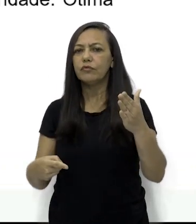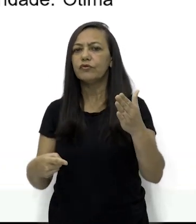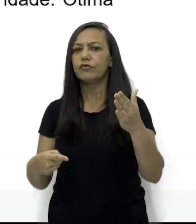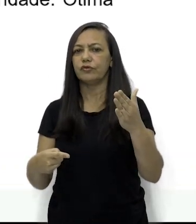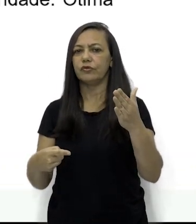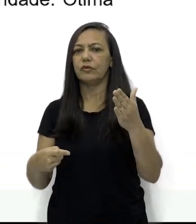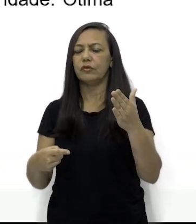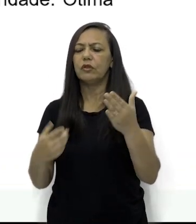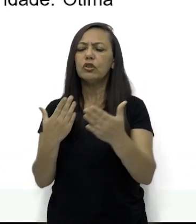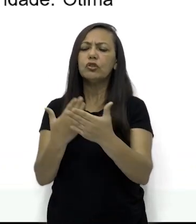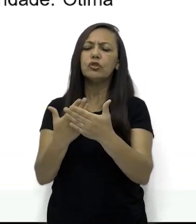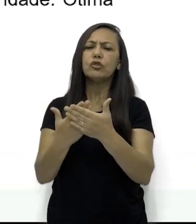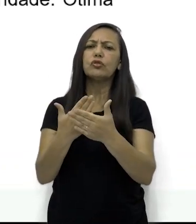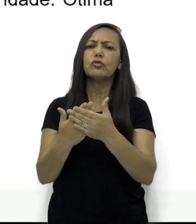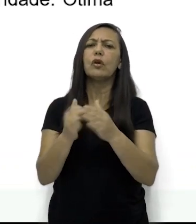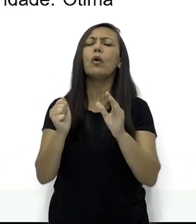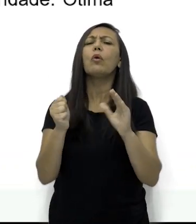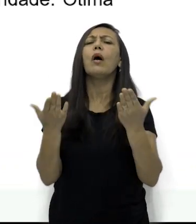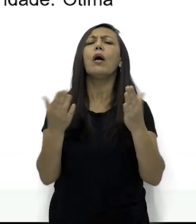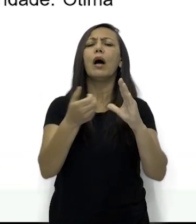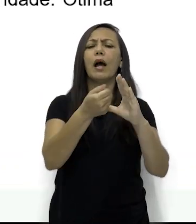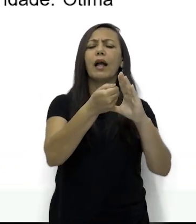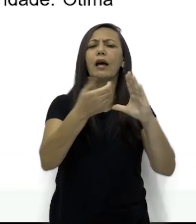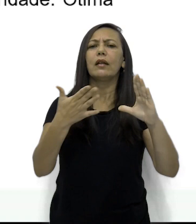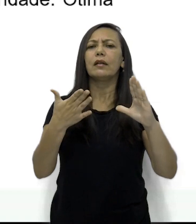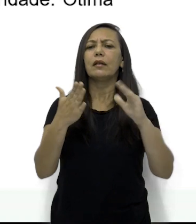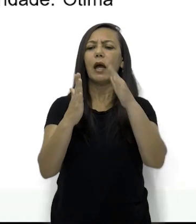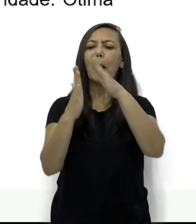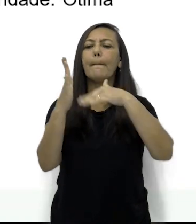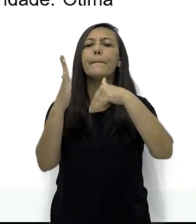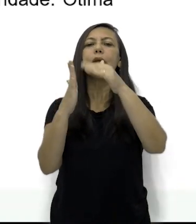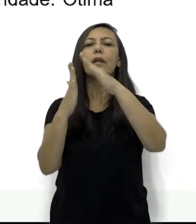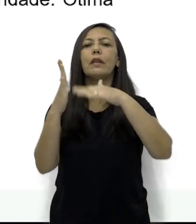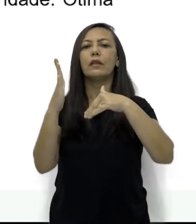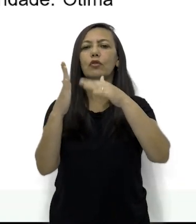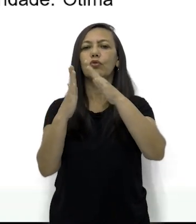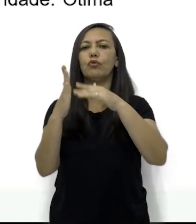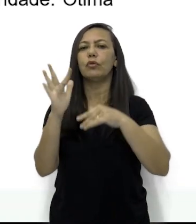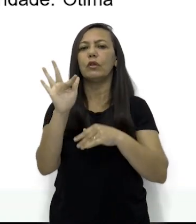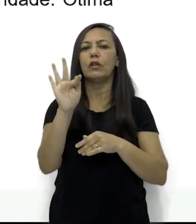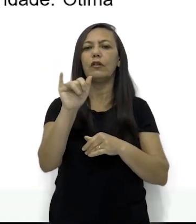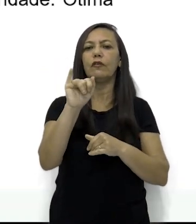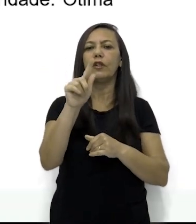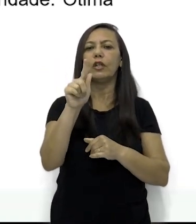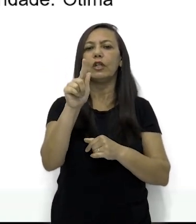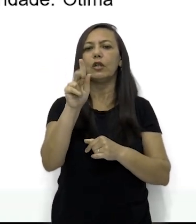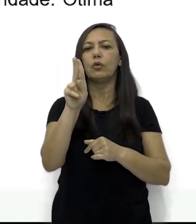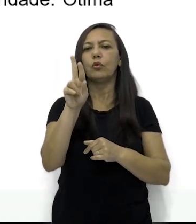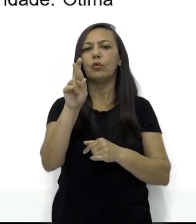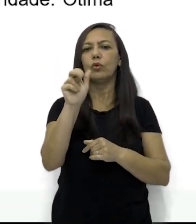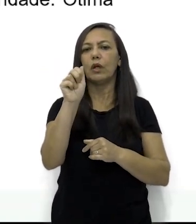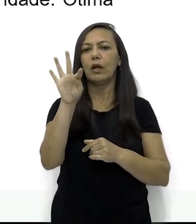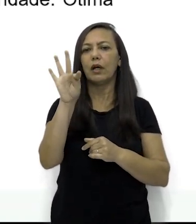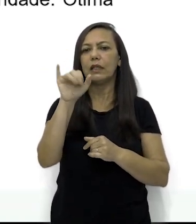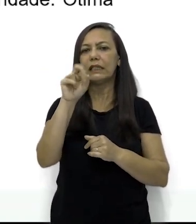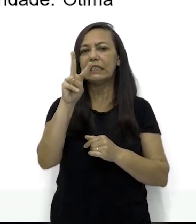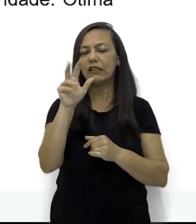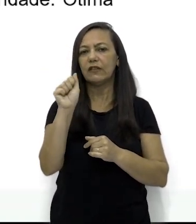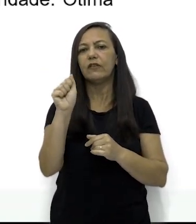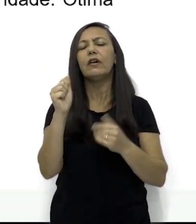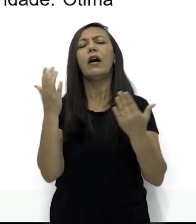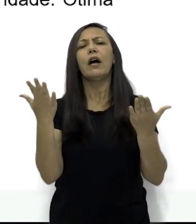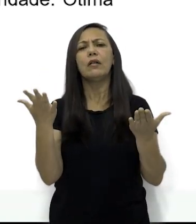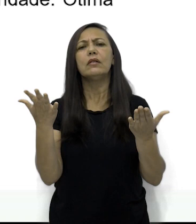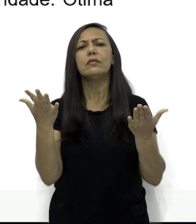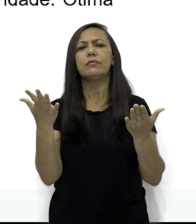atividades, vão ver, estudar o que caracteriza uma pintura como pintura figurativa. Após entender o que é uma pintura